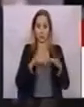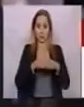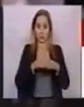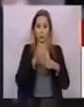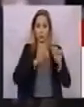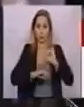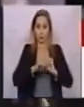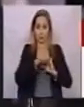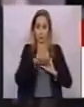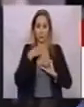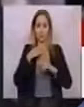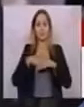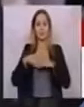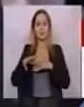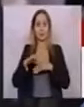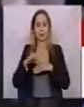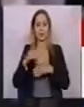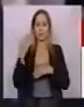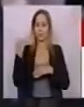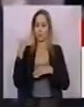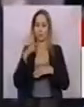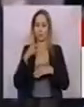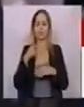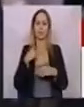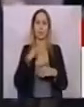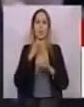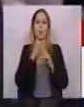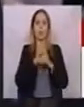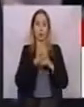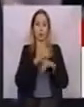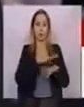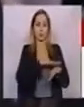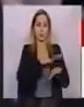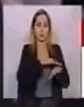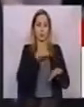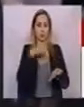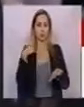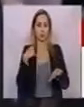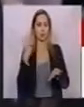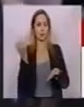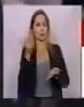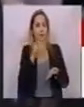semana passada, o que levou o hospital a chamar os outros diretores de serviço para identificarem o que está mal.